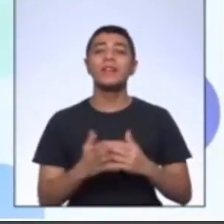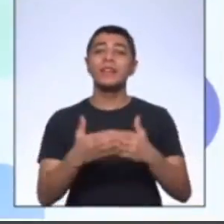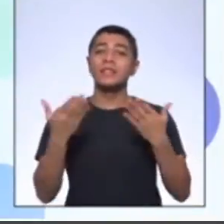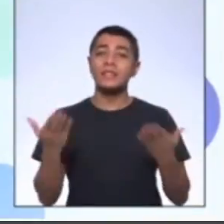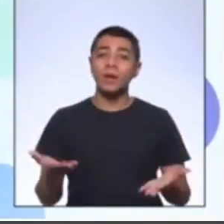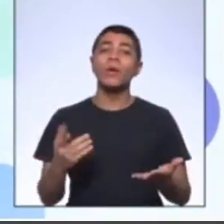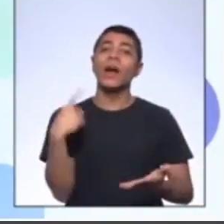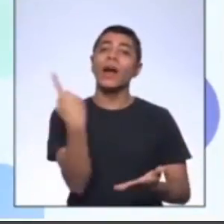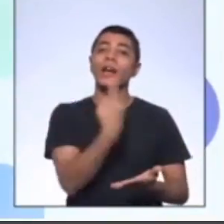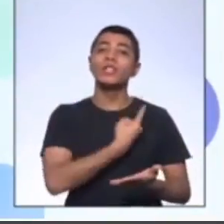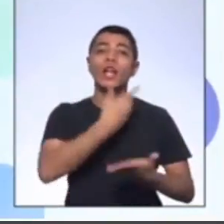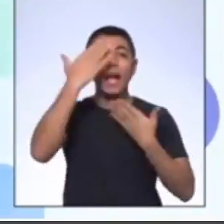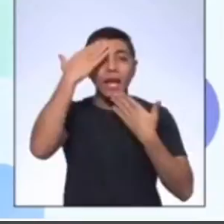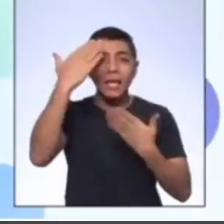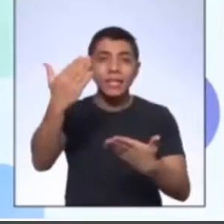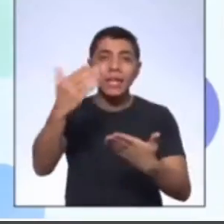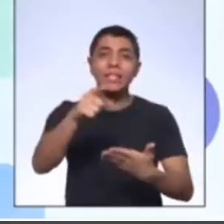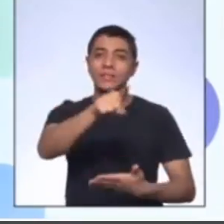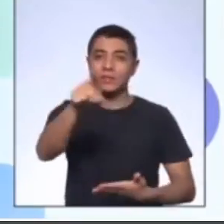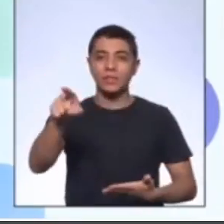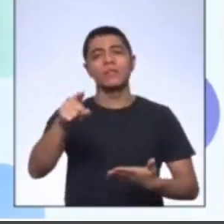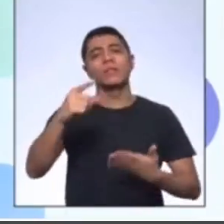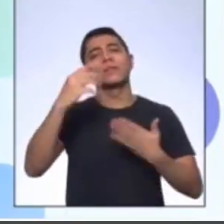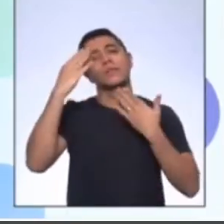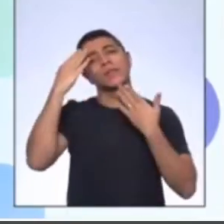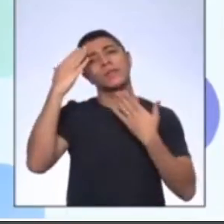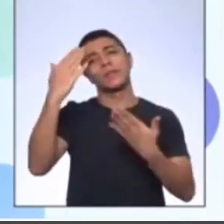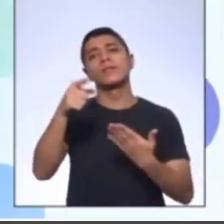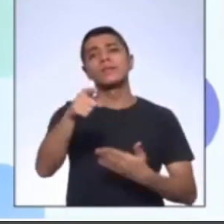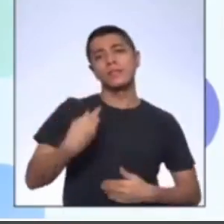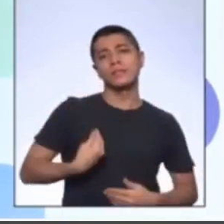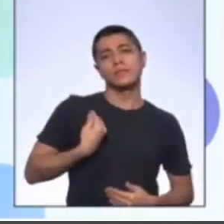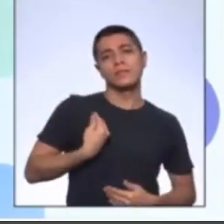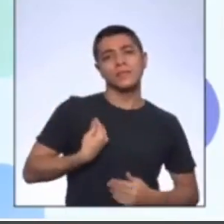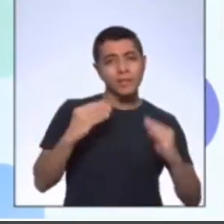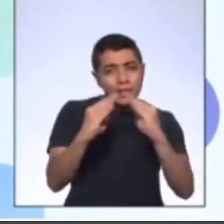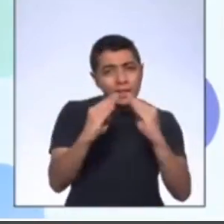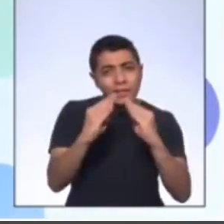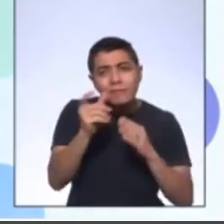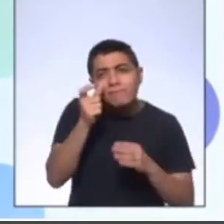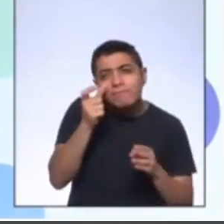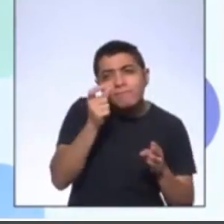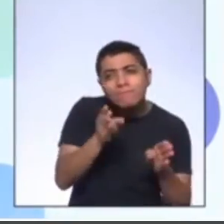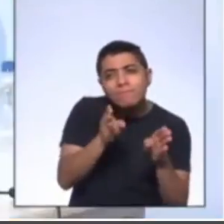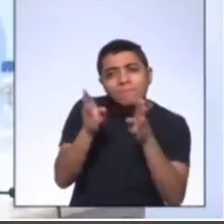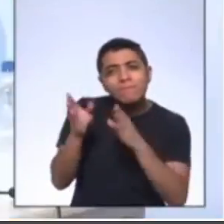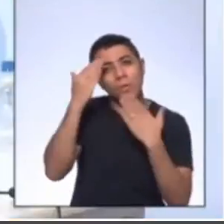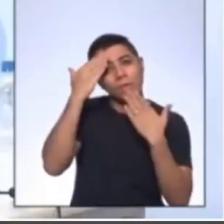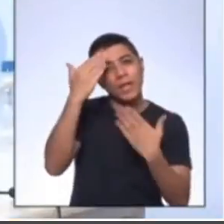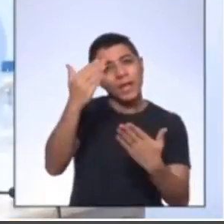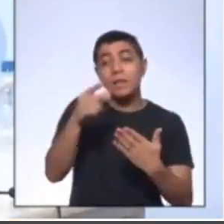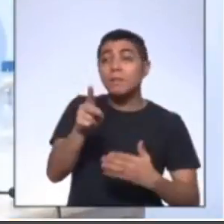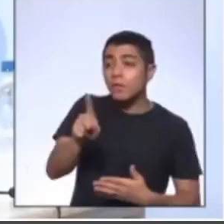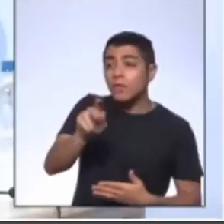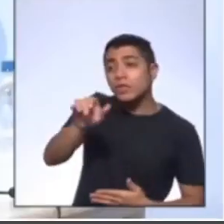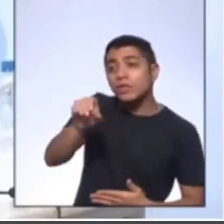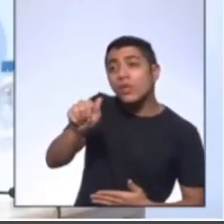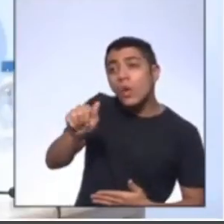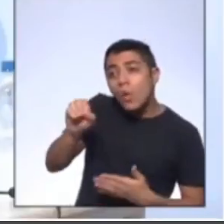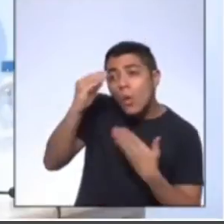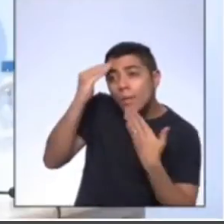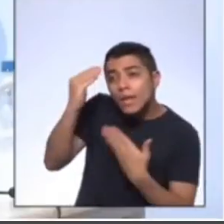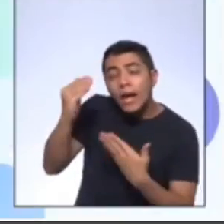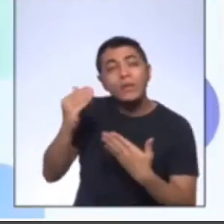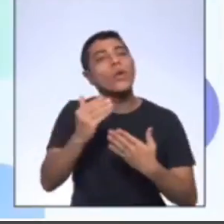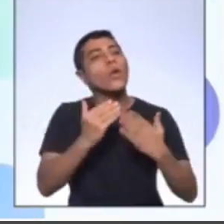delas estamos agradecendo a vocês muito obrigada pela presença de todos ah em casa obrigada professor joão ligado mas eu